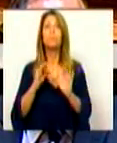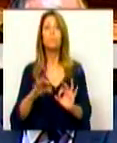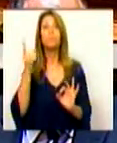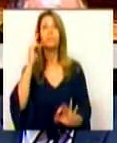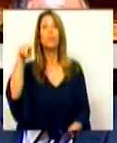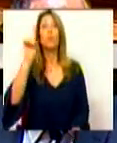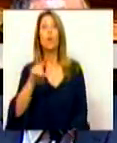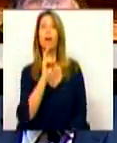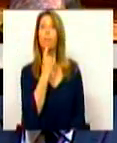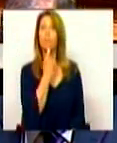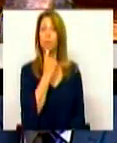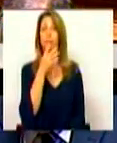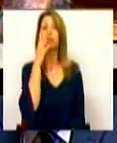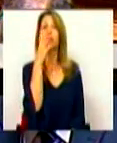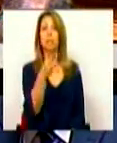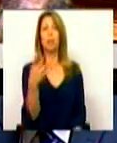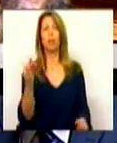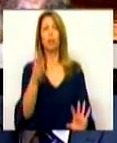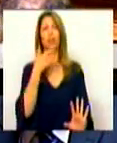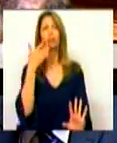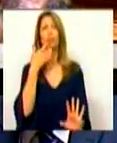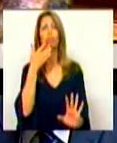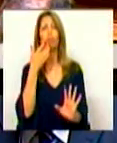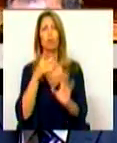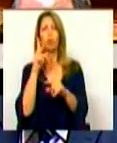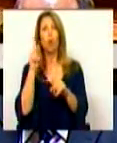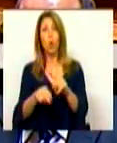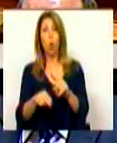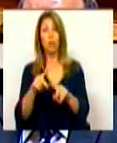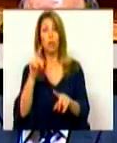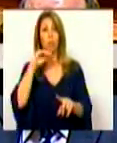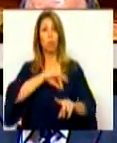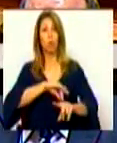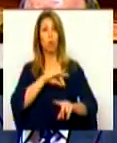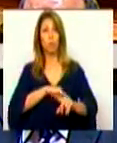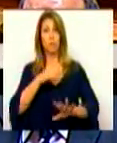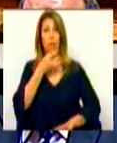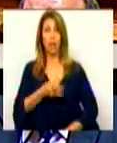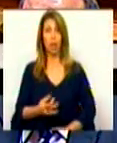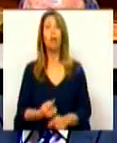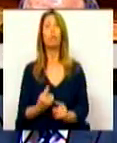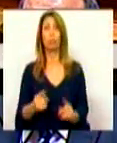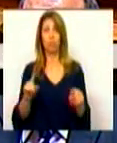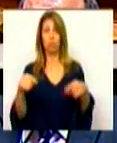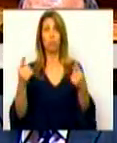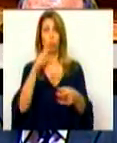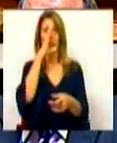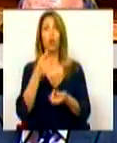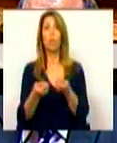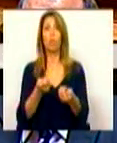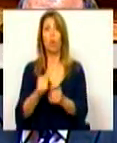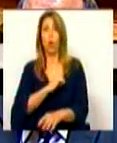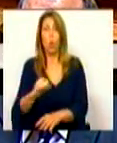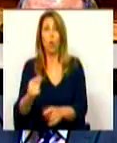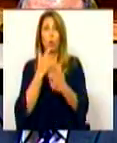1 de Abril, dizer que era um disparate cortar no 13º mês. Para quê? Para depois governar contra tudo